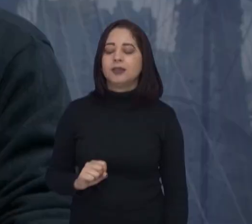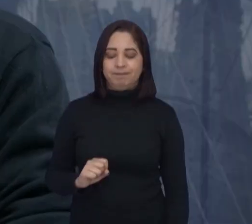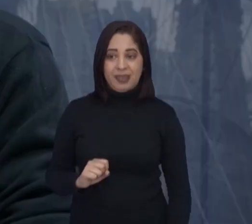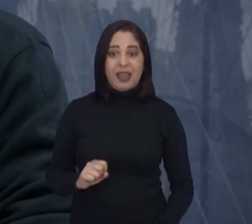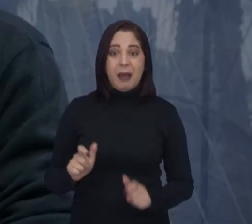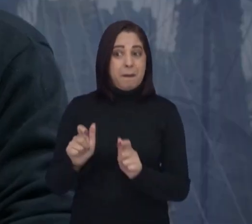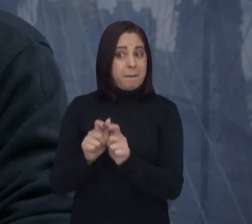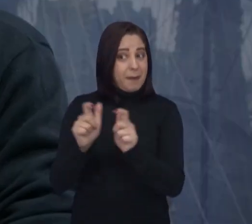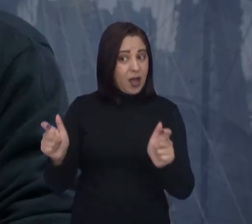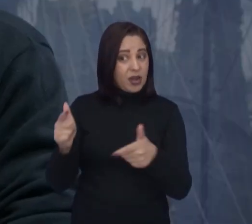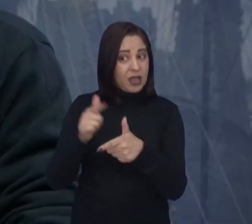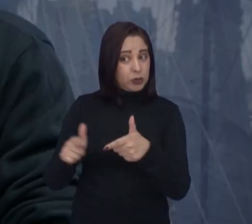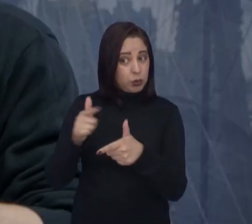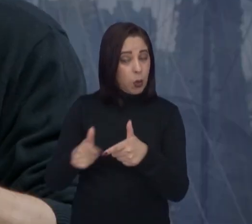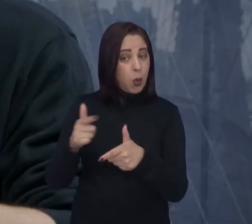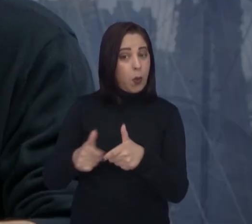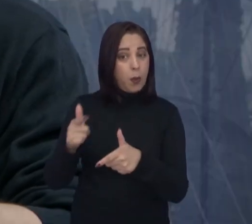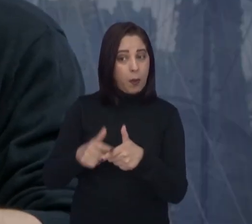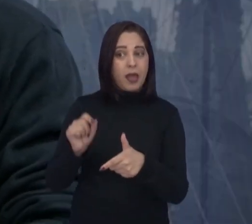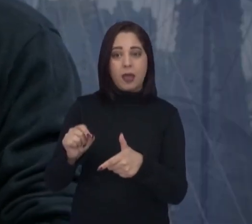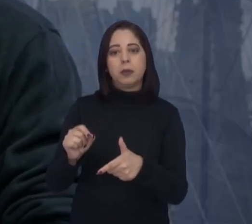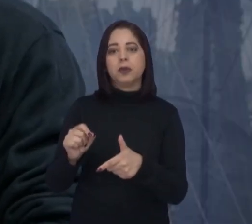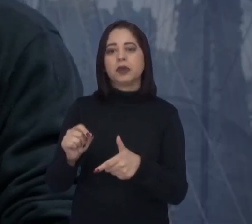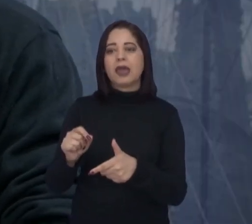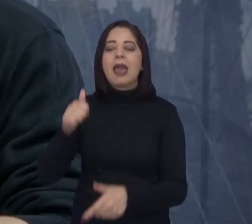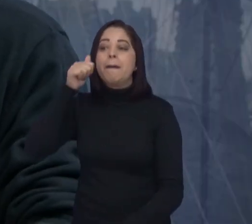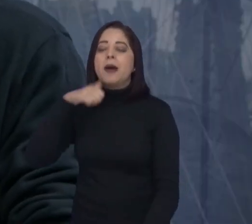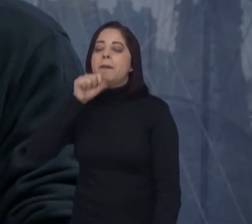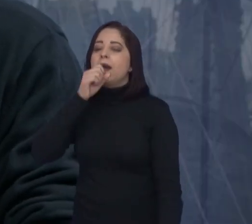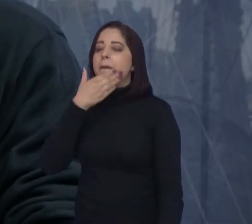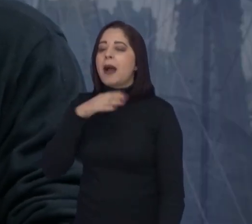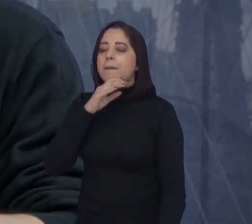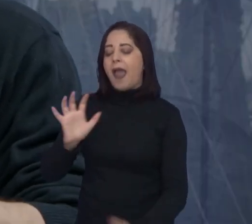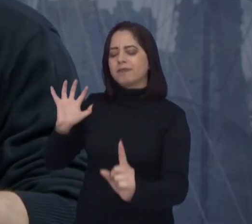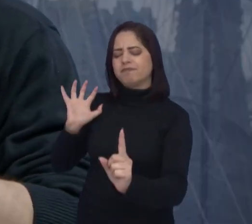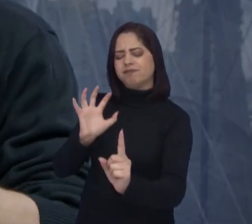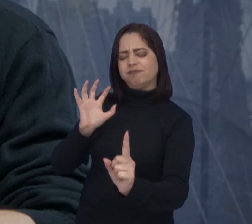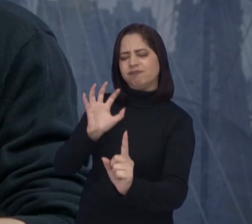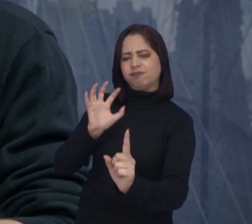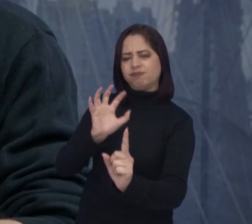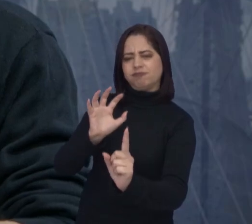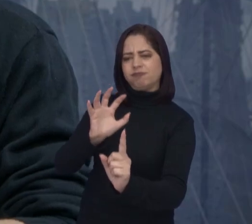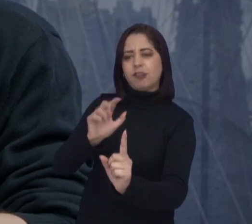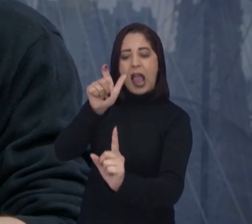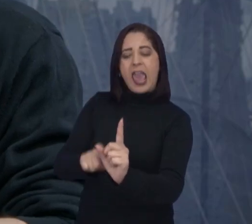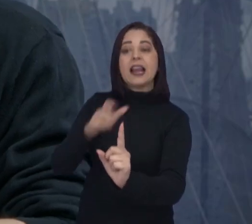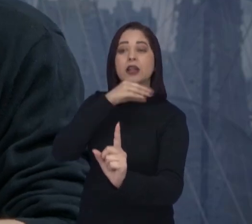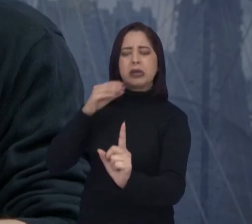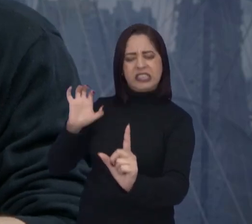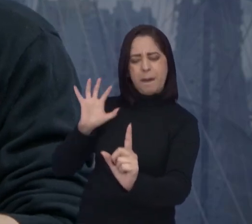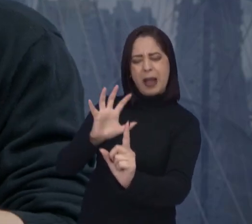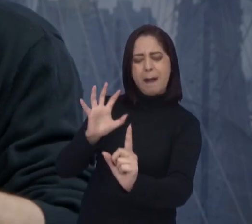quando eu atuo com adolescentes é essa demanda do adulto e a demanda do pai ou da mãe em cima dos filhos. Isso em todos os níveis de frustração. Você colocou um